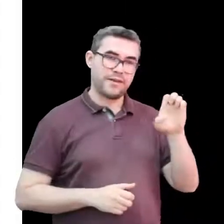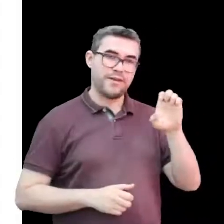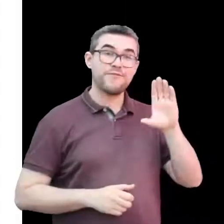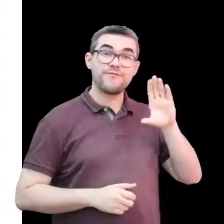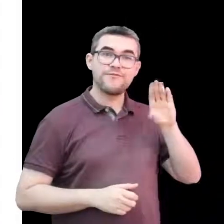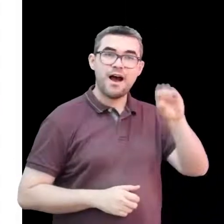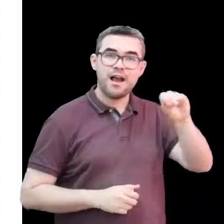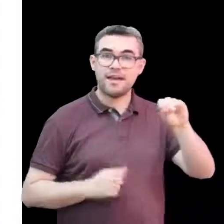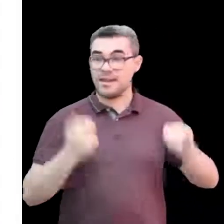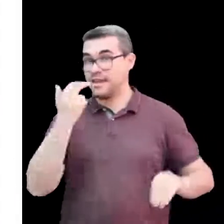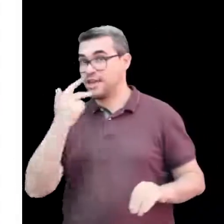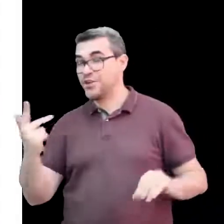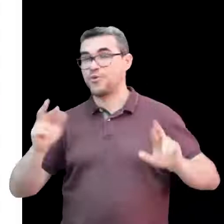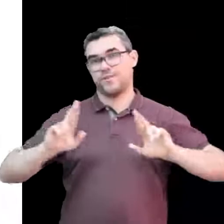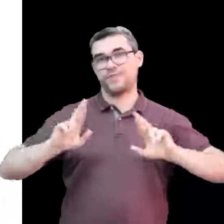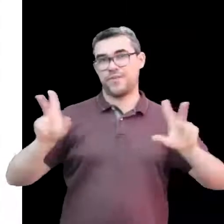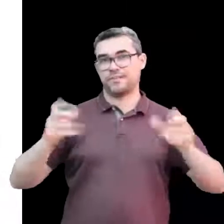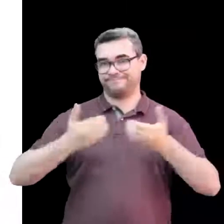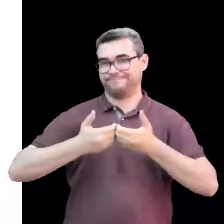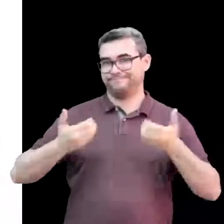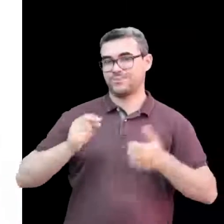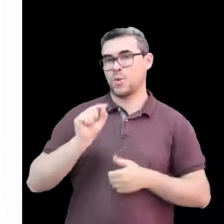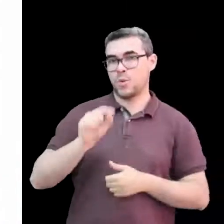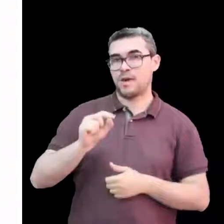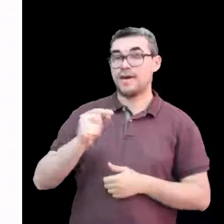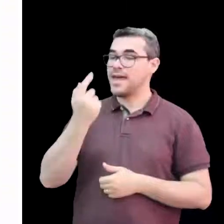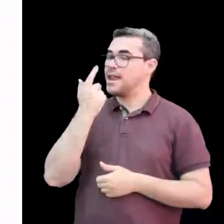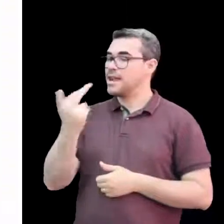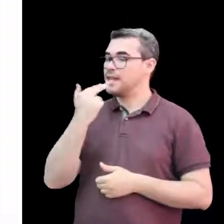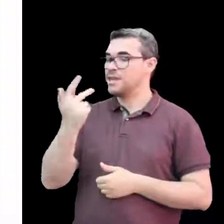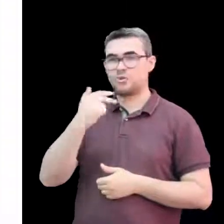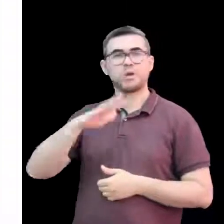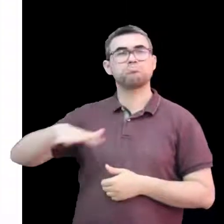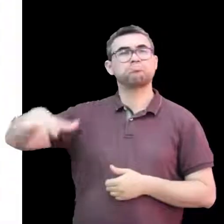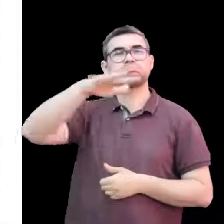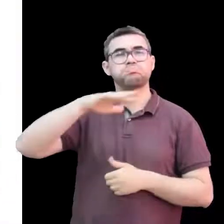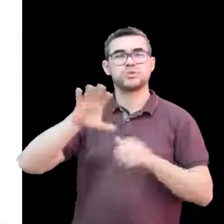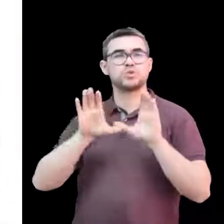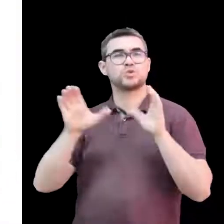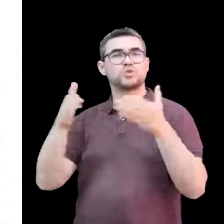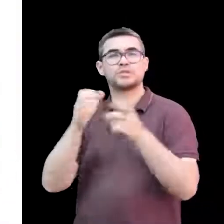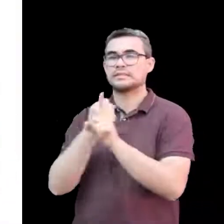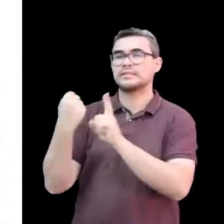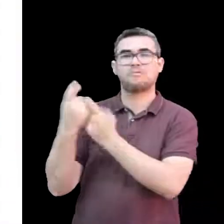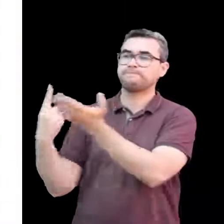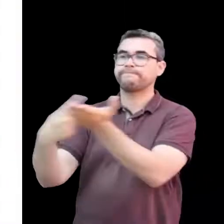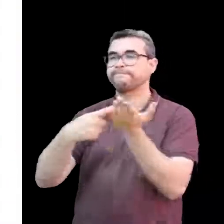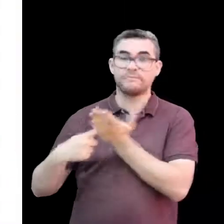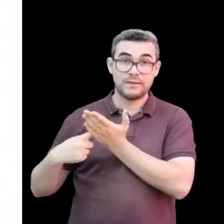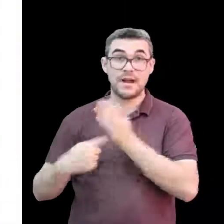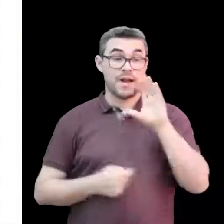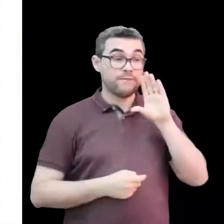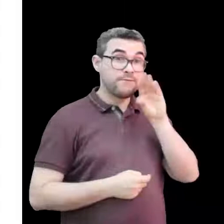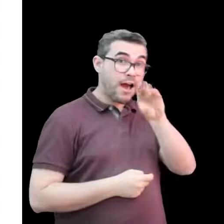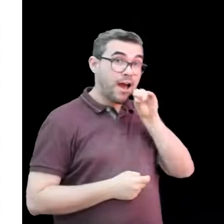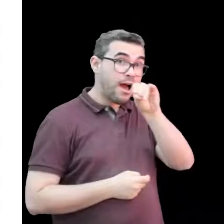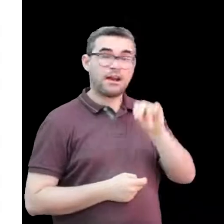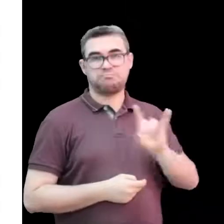Língua é social, resultado coletivo do consenso das pessoas sobre seus signos. Fala é